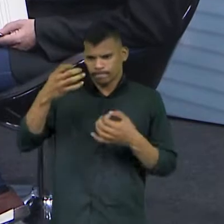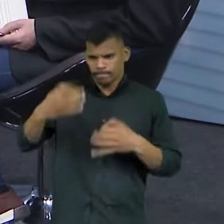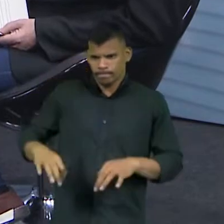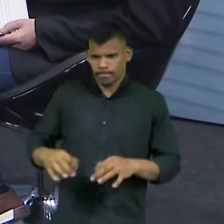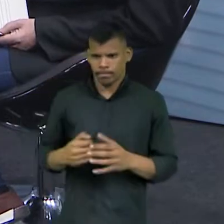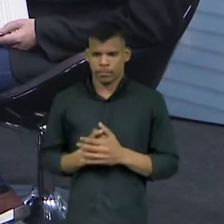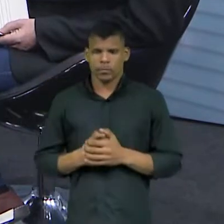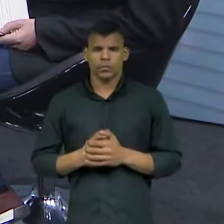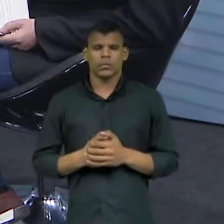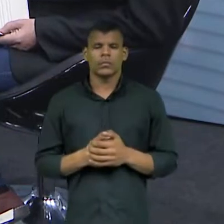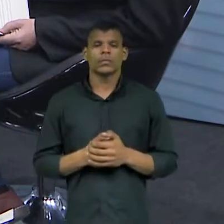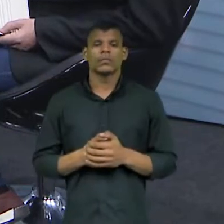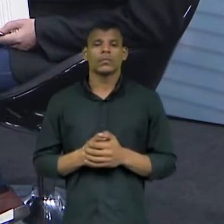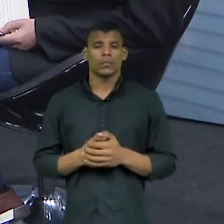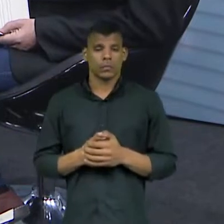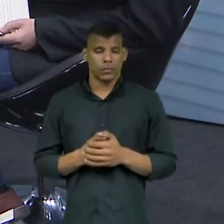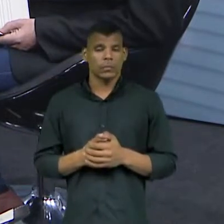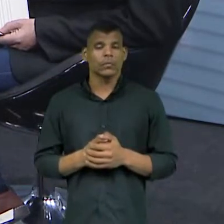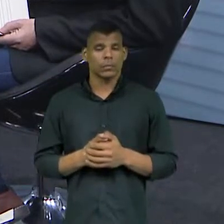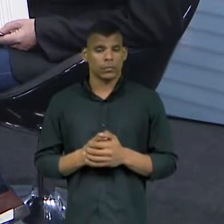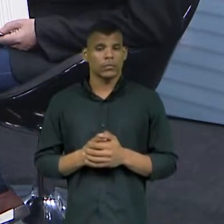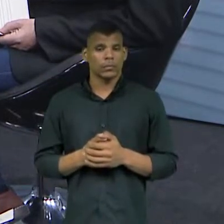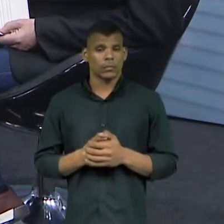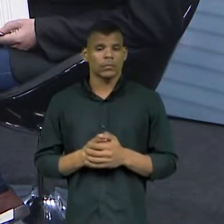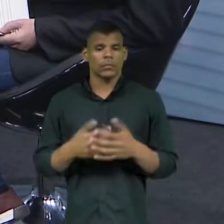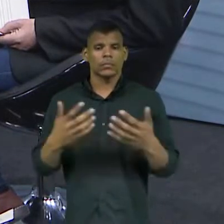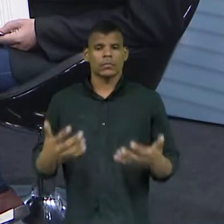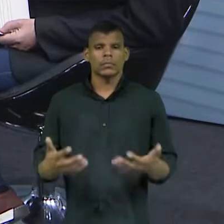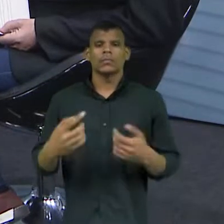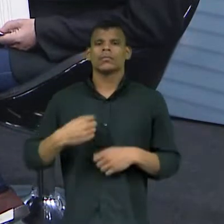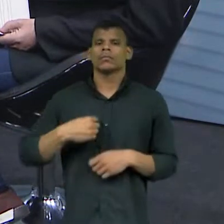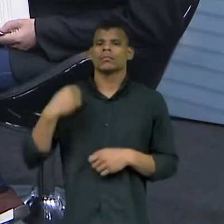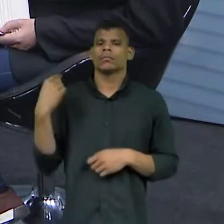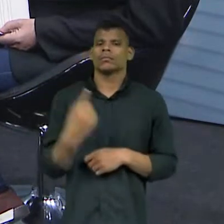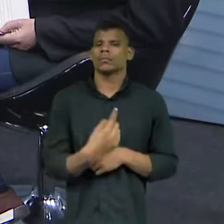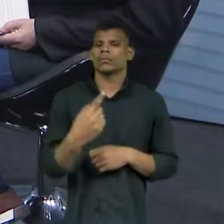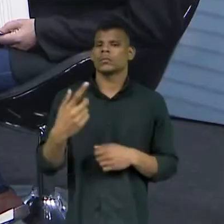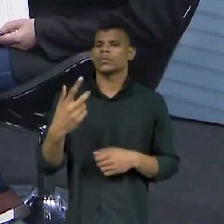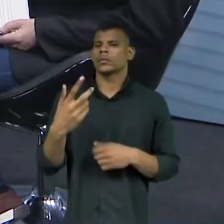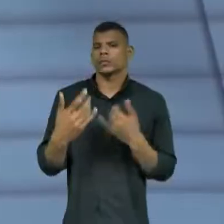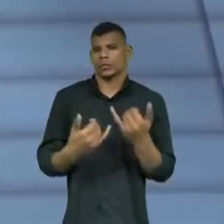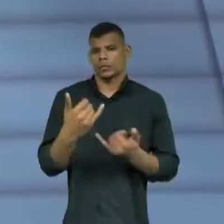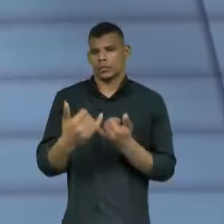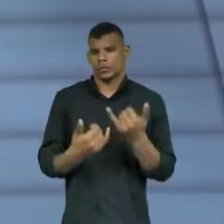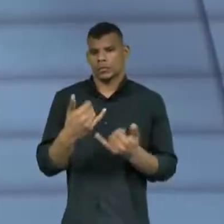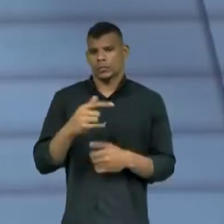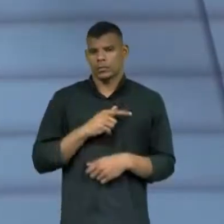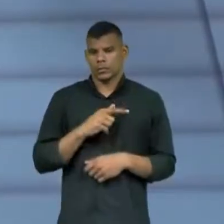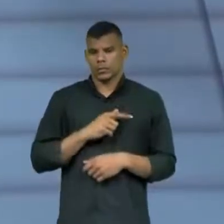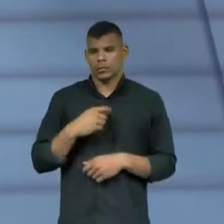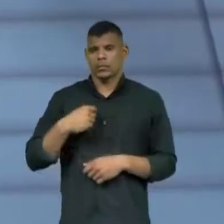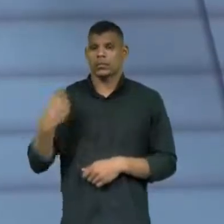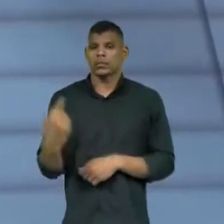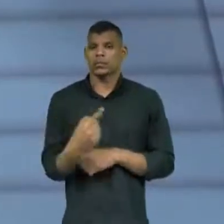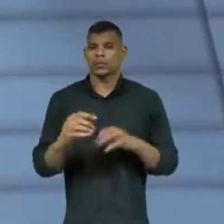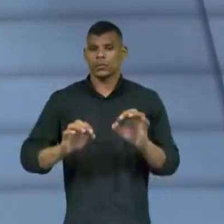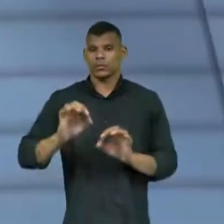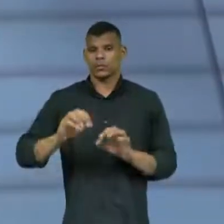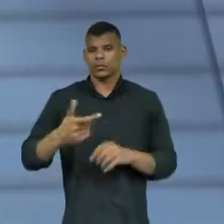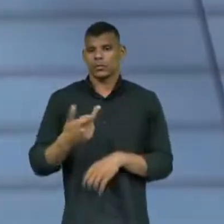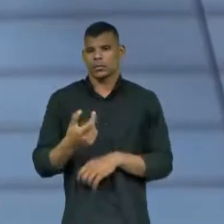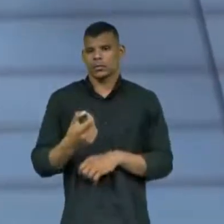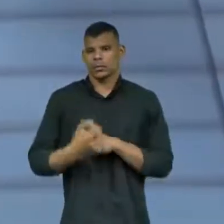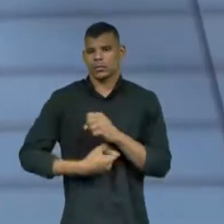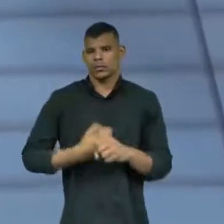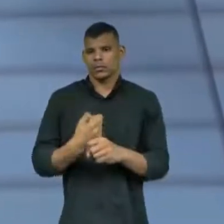doutor Joaquim? Pois é. E aí, Renato, a gente costuma até brincar, nós nos preparamos por 20 anos